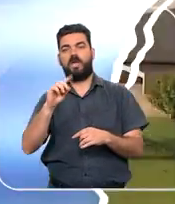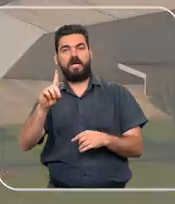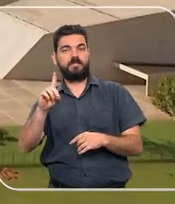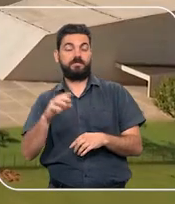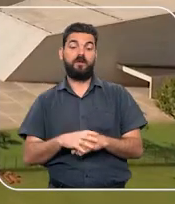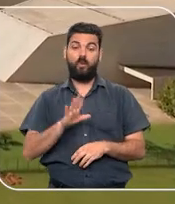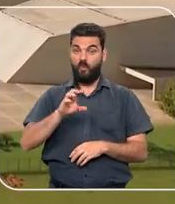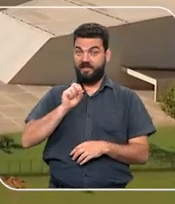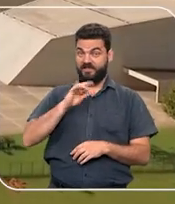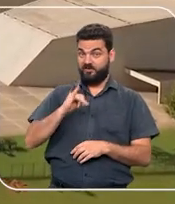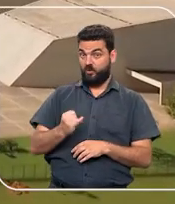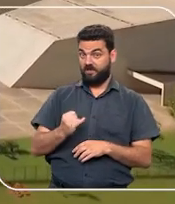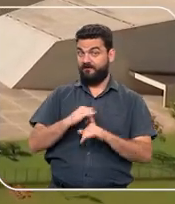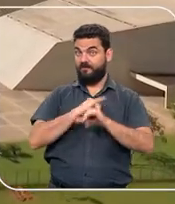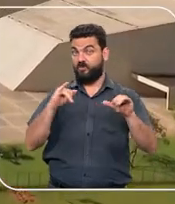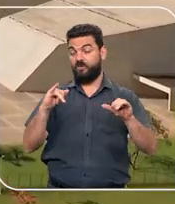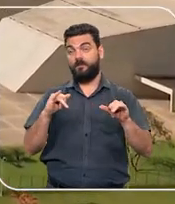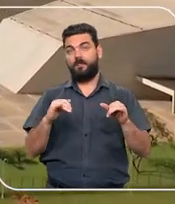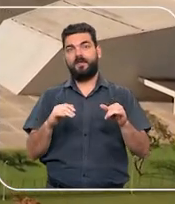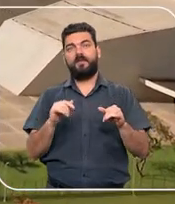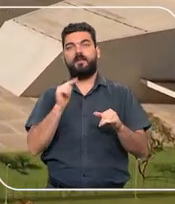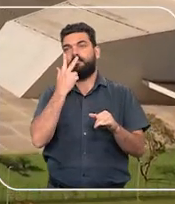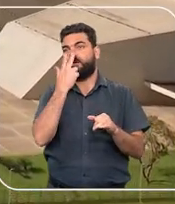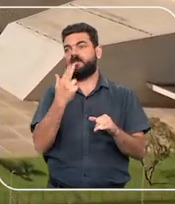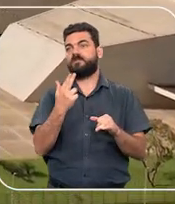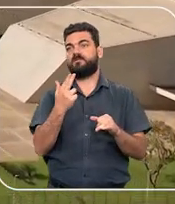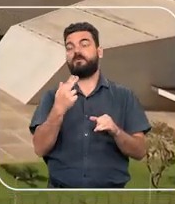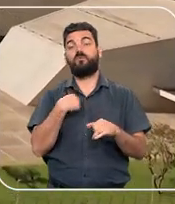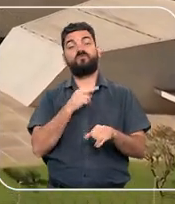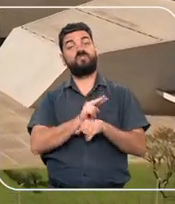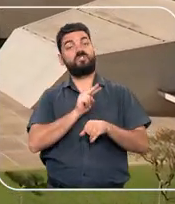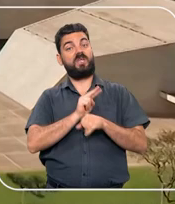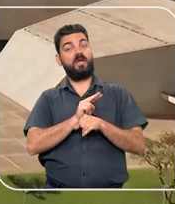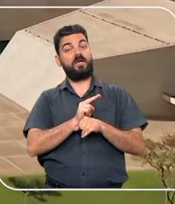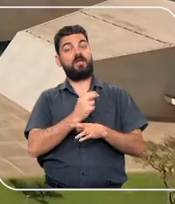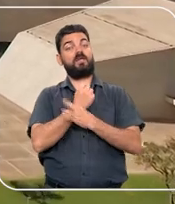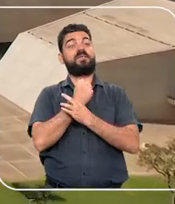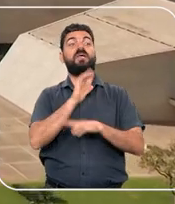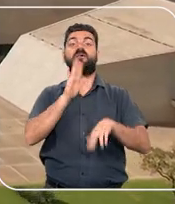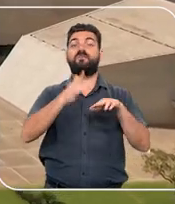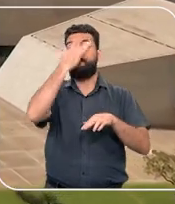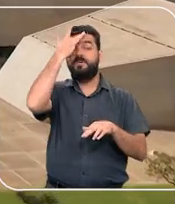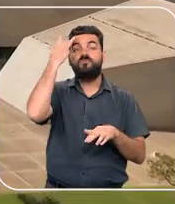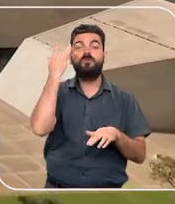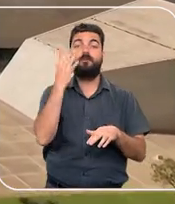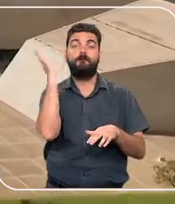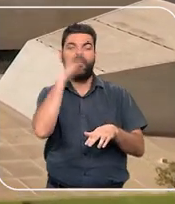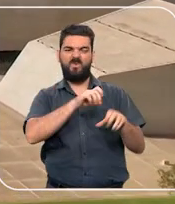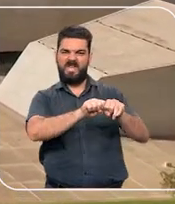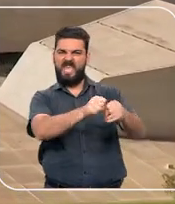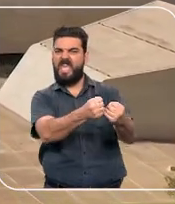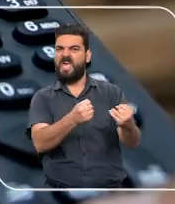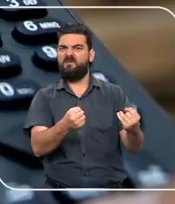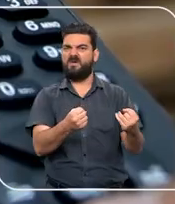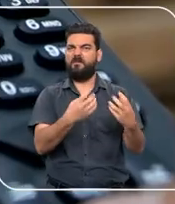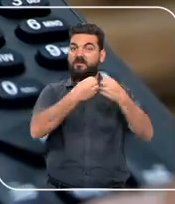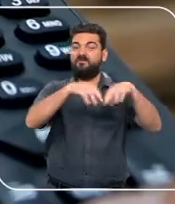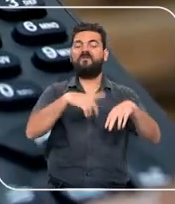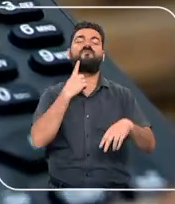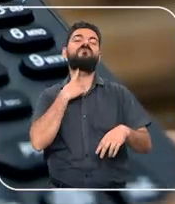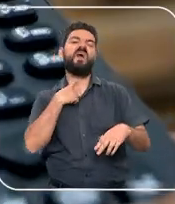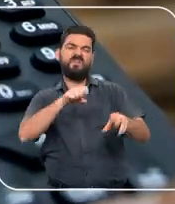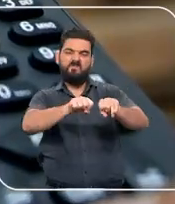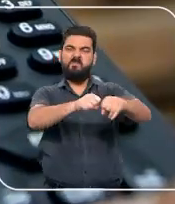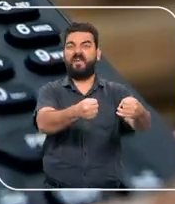ao STJ a empresa afirmou que a norma serve para que possa se resguardar contra condutas de mafé como